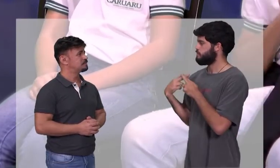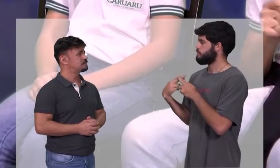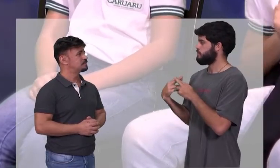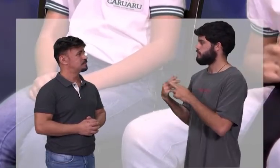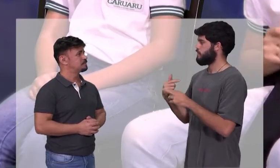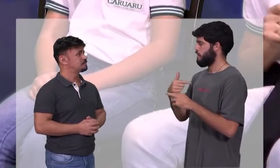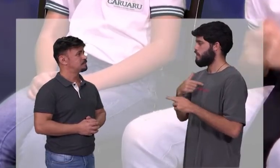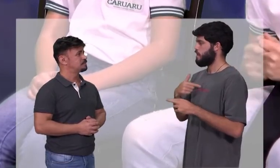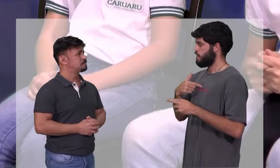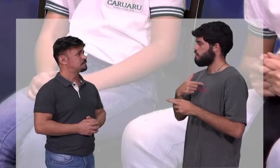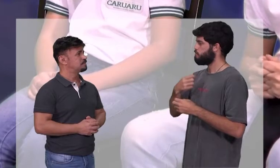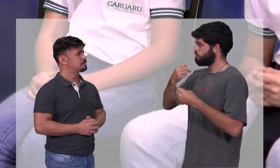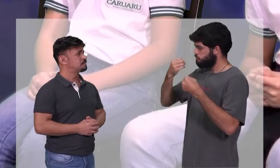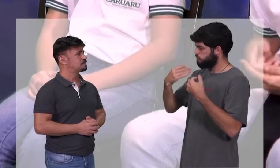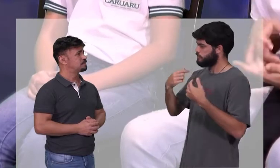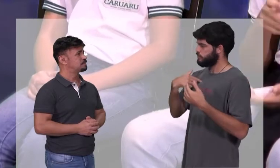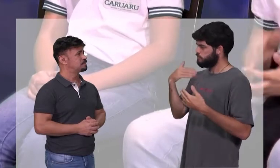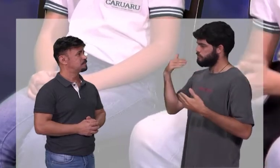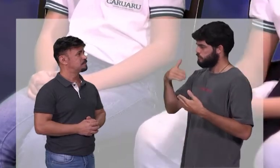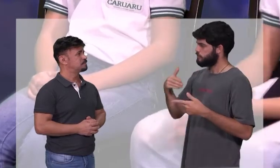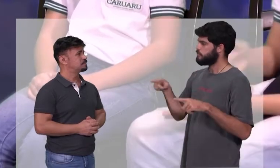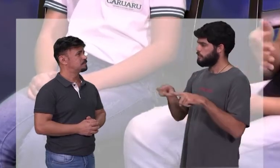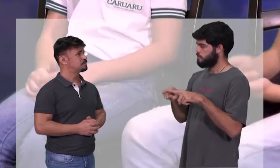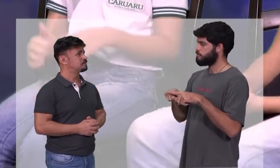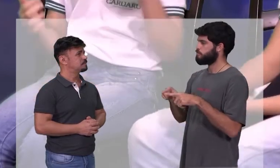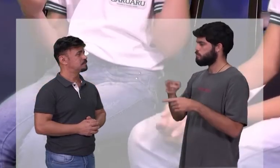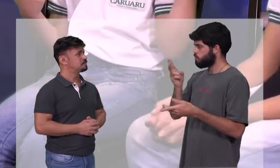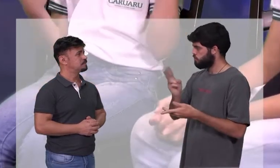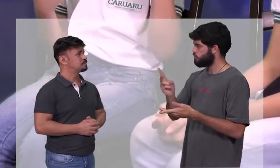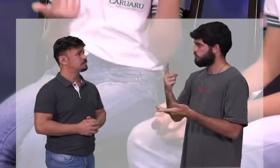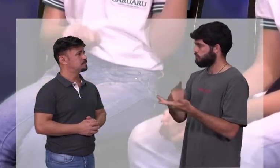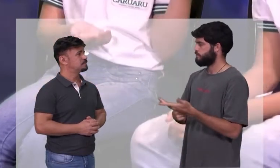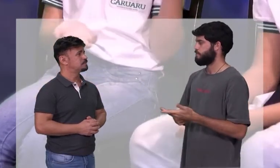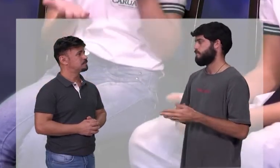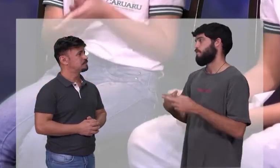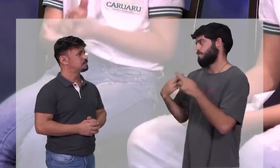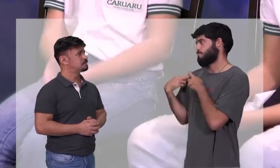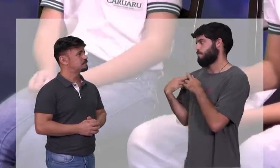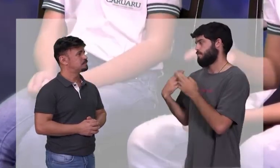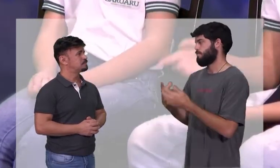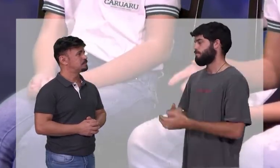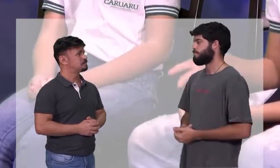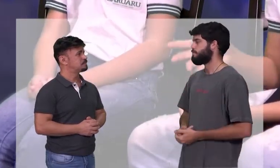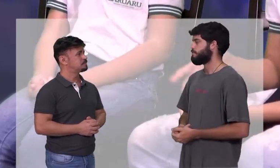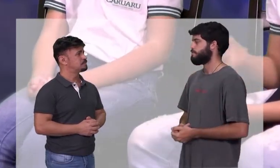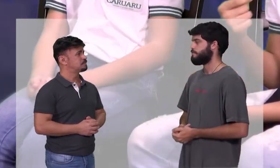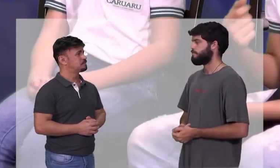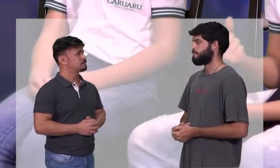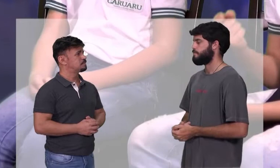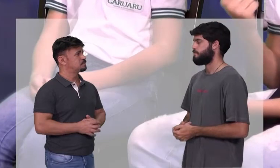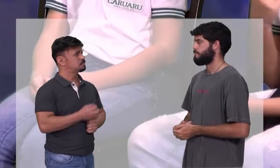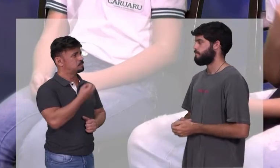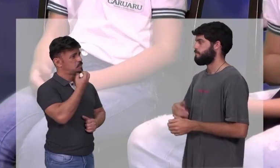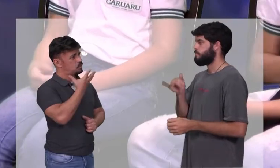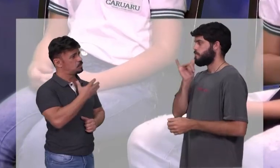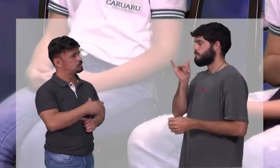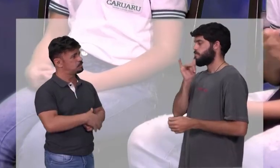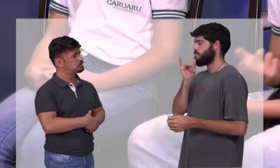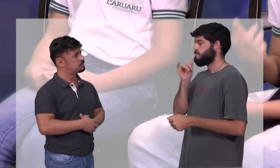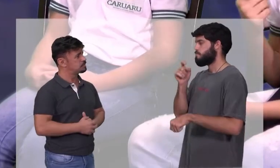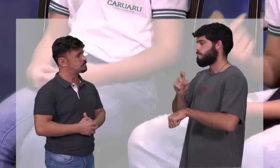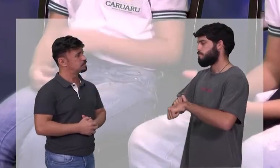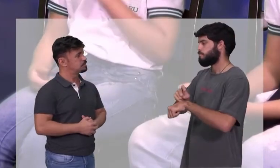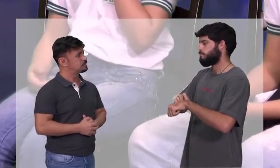palavra e eu mantive esse compromisso. É. Boa. Isso foi um tipo de responsabilidade, né? E isso vai... E essa parte